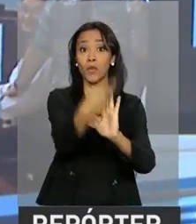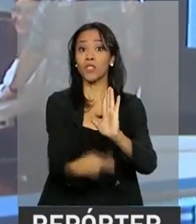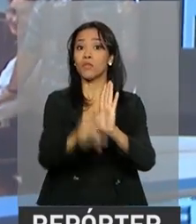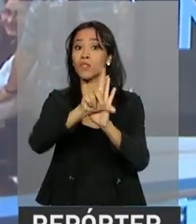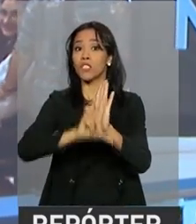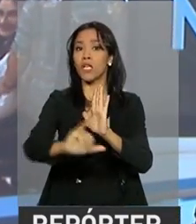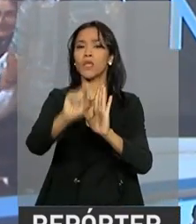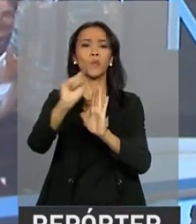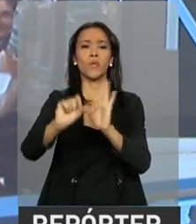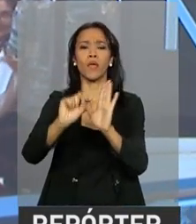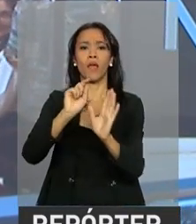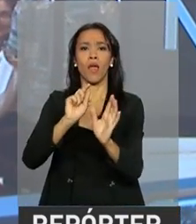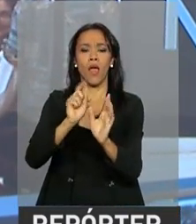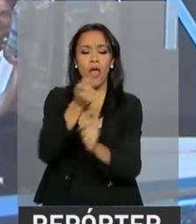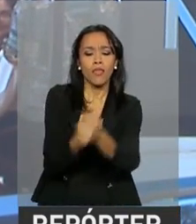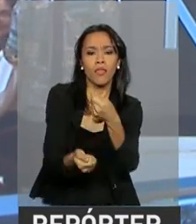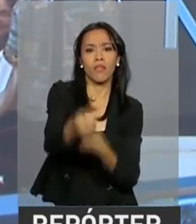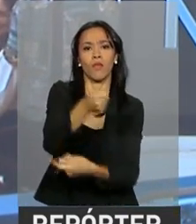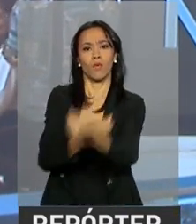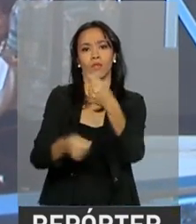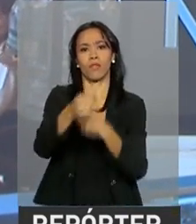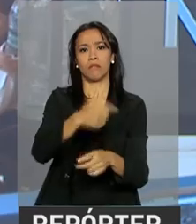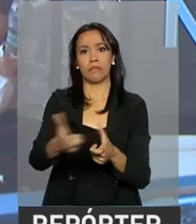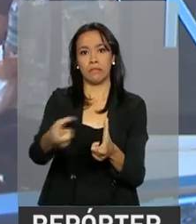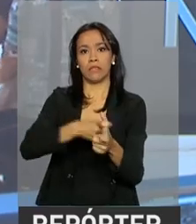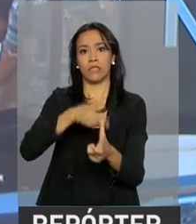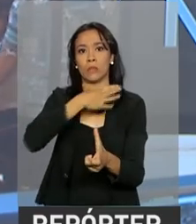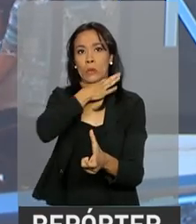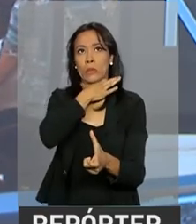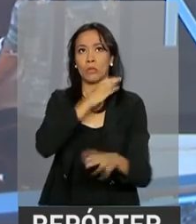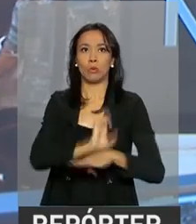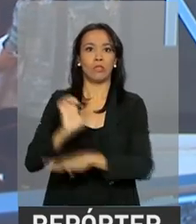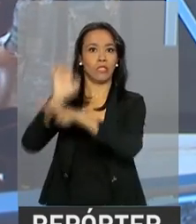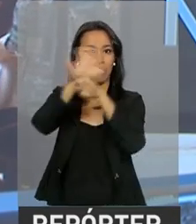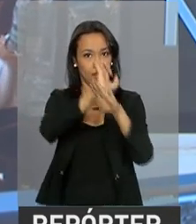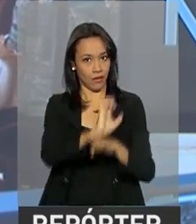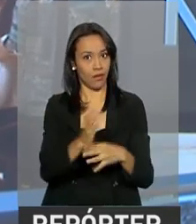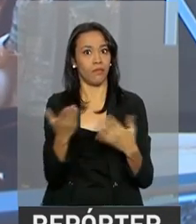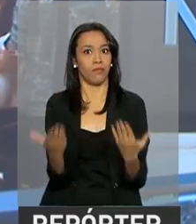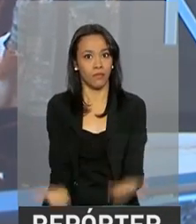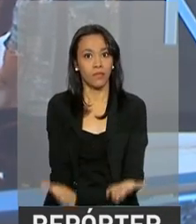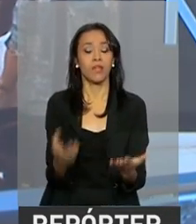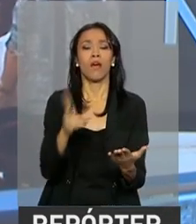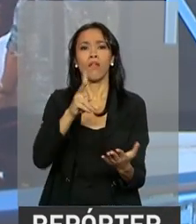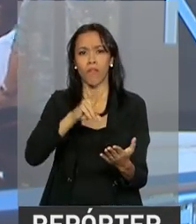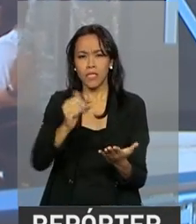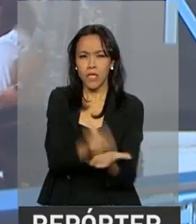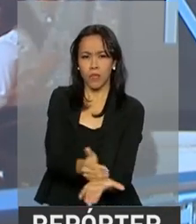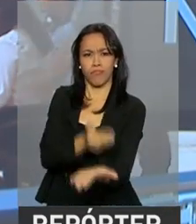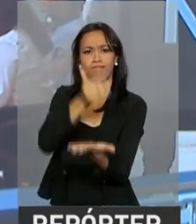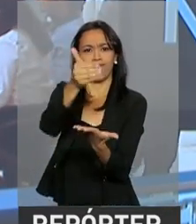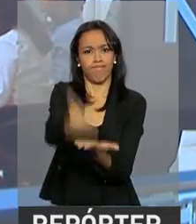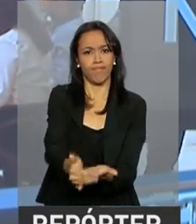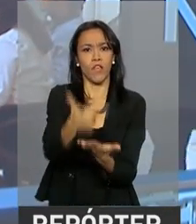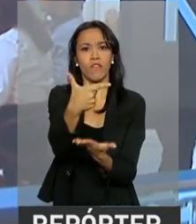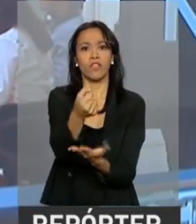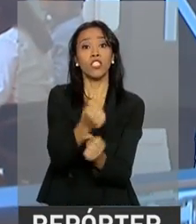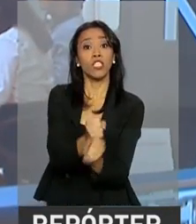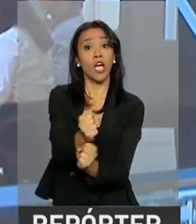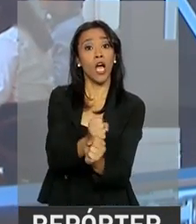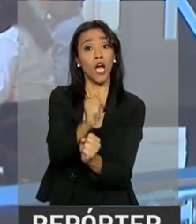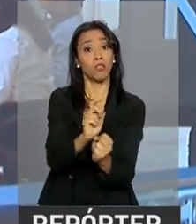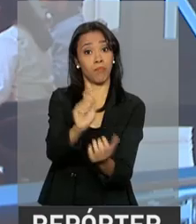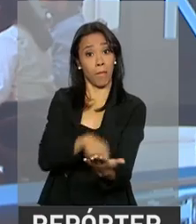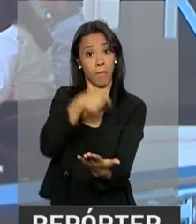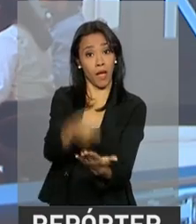da renegociação das dívidas dos estados com a União. Pela proposta, as dívidas vão ser alongadas em 20 anos. Em